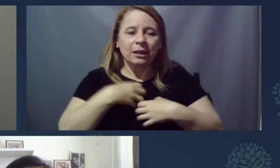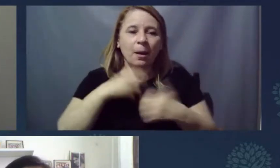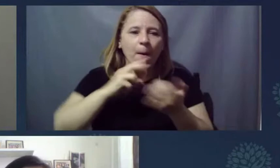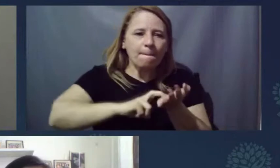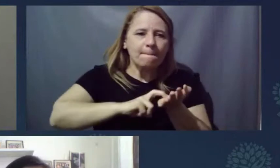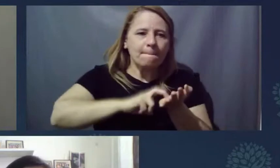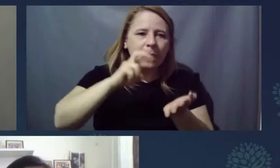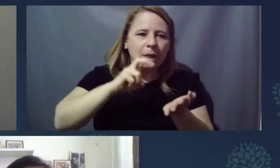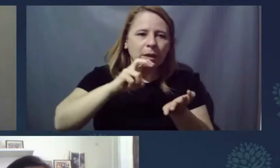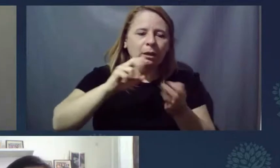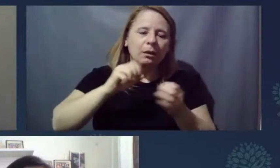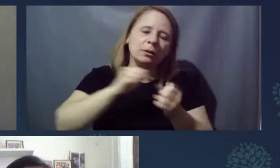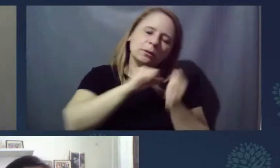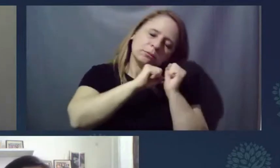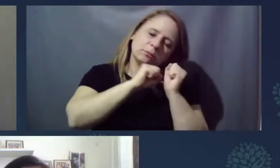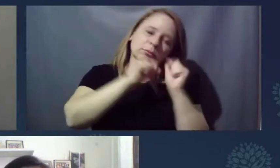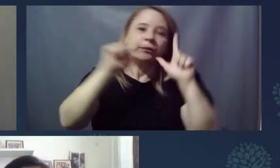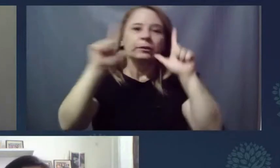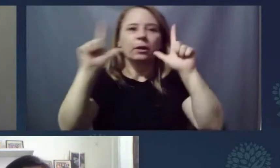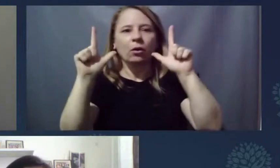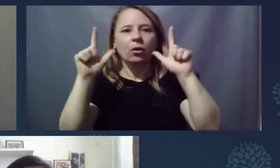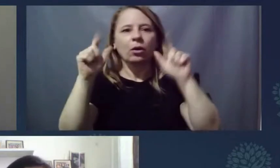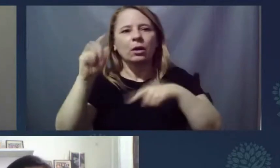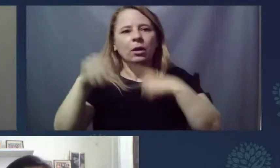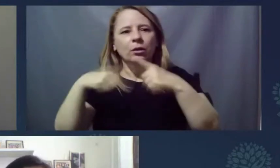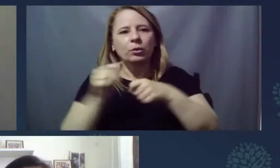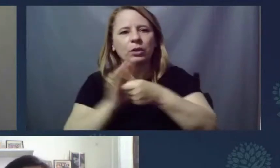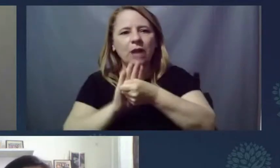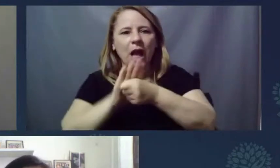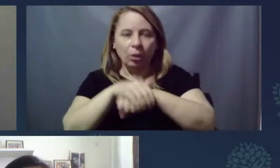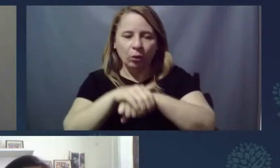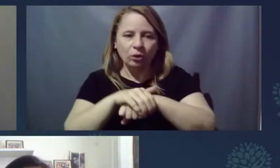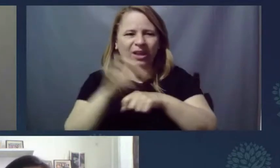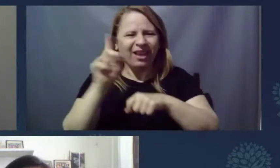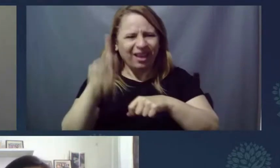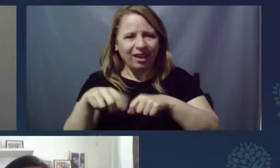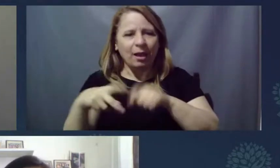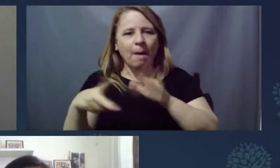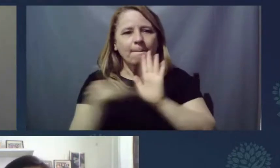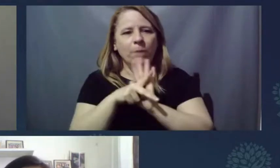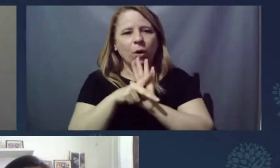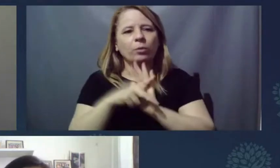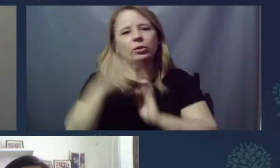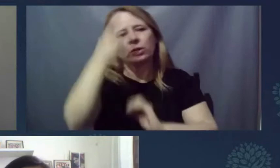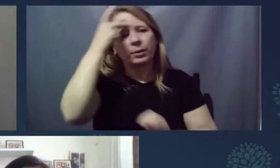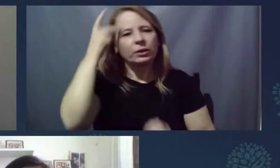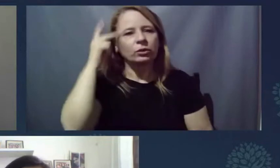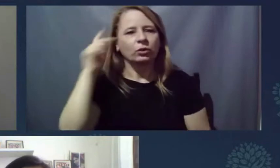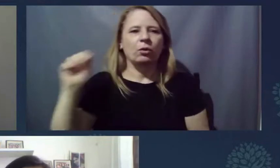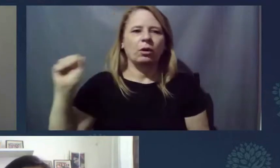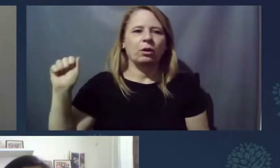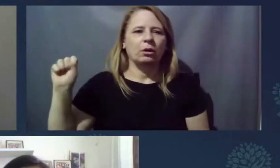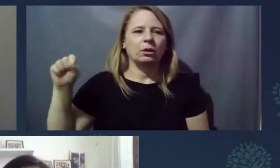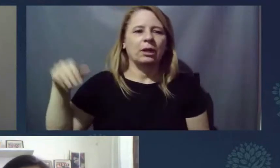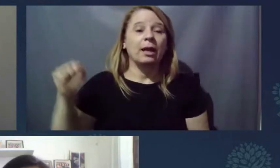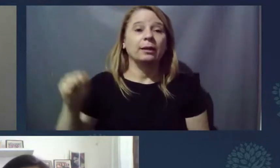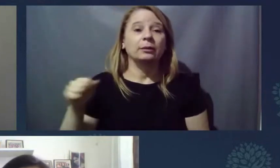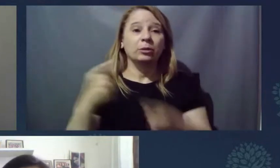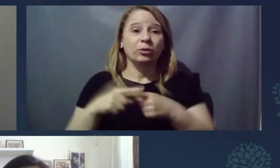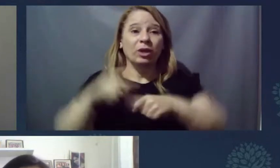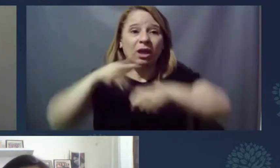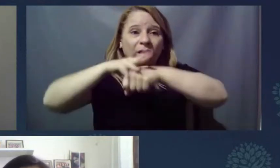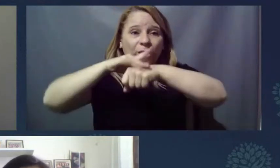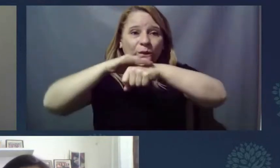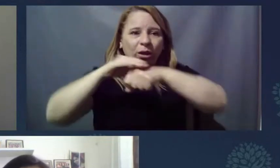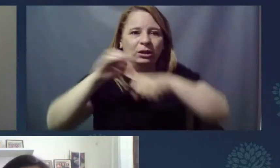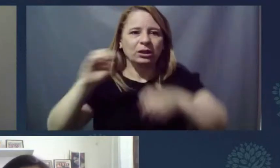quando acorda, ou à noite, que isso é típico de quem tem asma. Por quê? A asma é uma doença inflamatória, e a